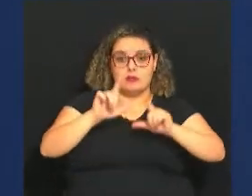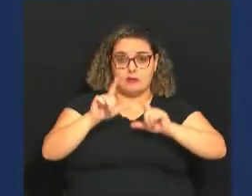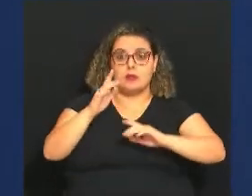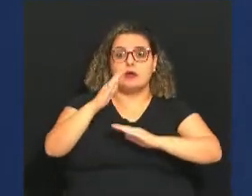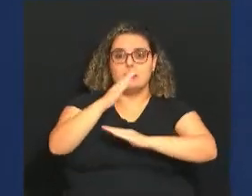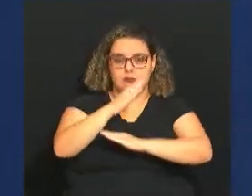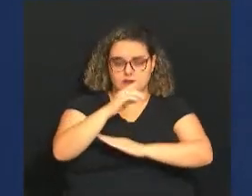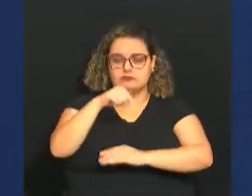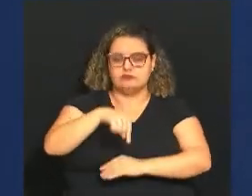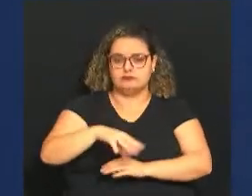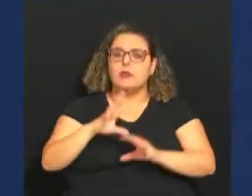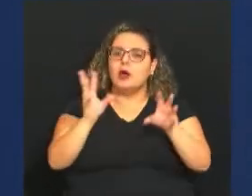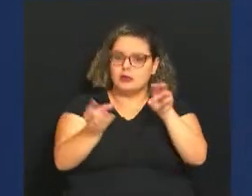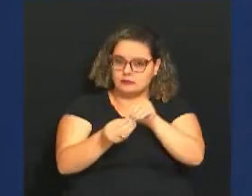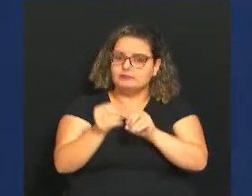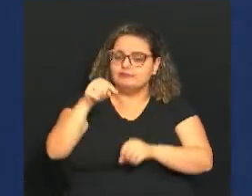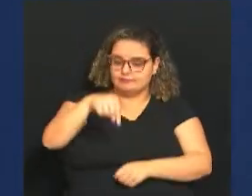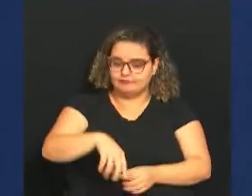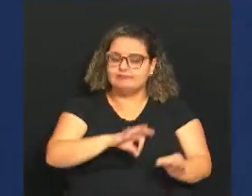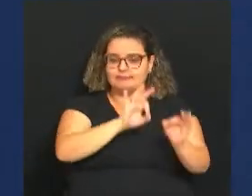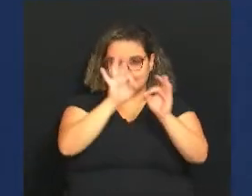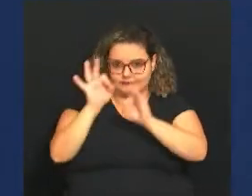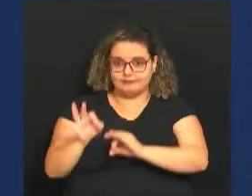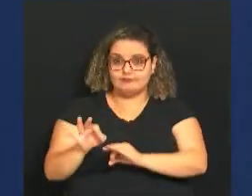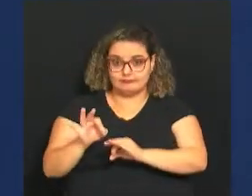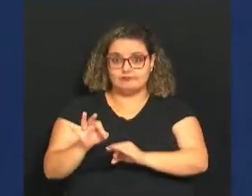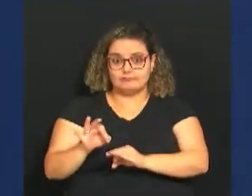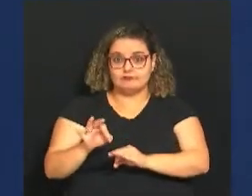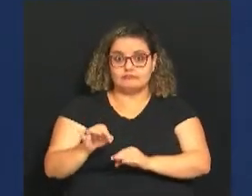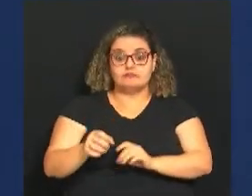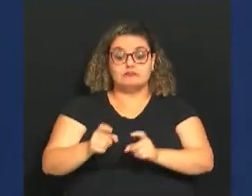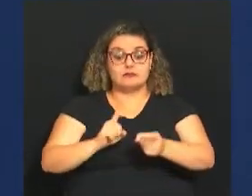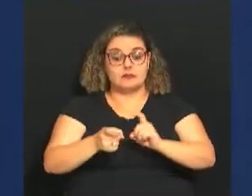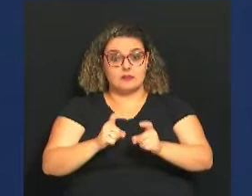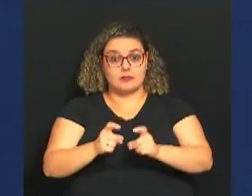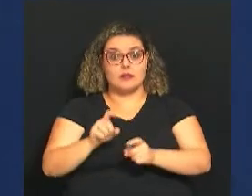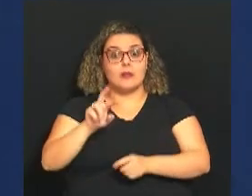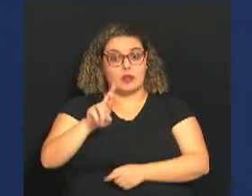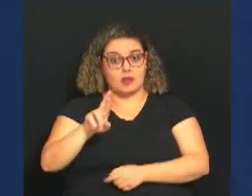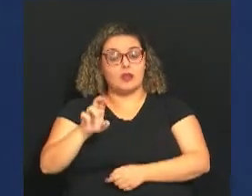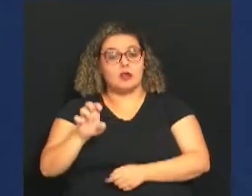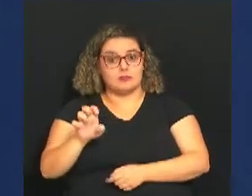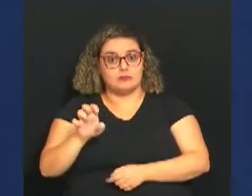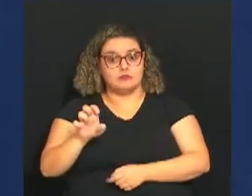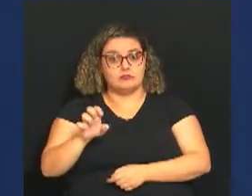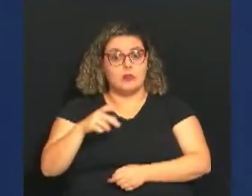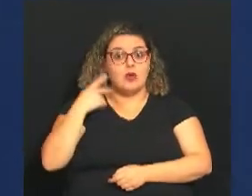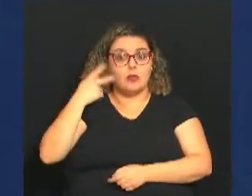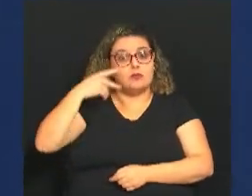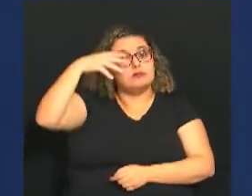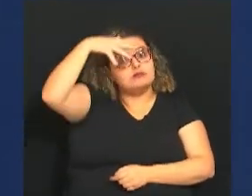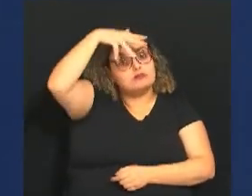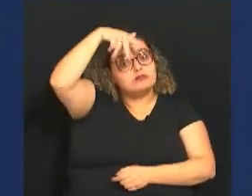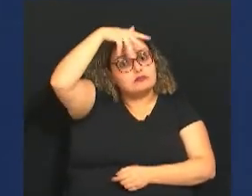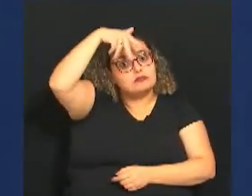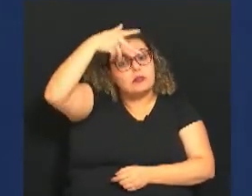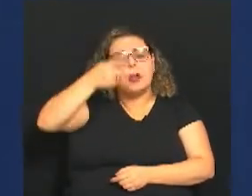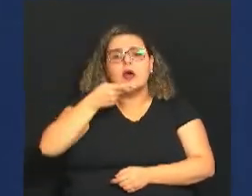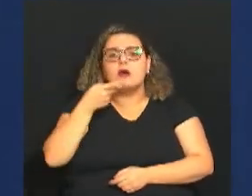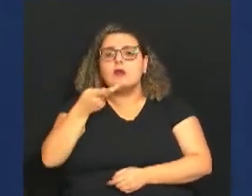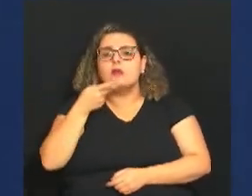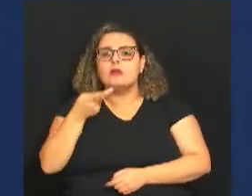você confere, claro, aqui. E durante reunião extraordinária, o vereador Rodrigo da Farmadic comentou sobre